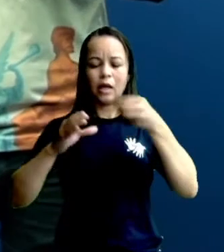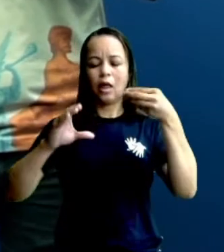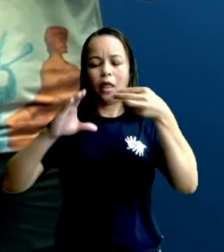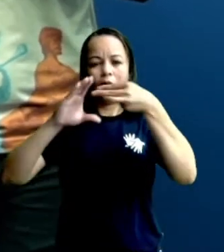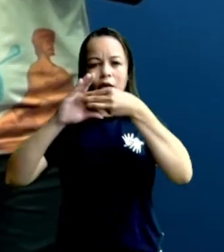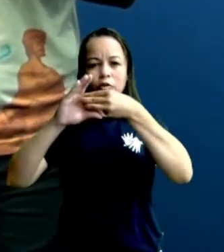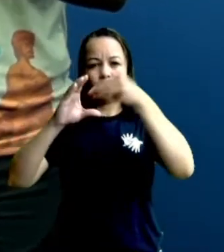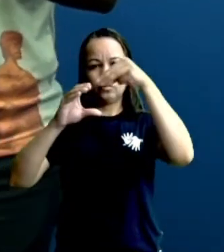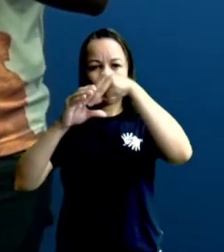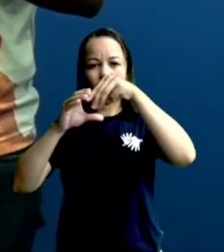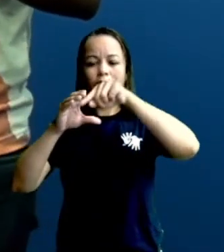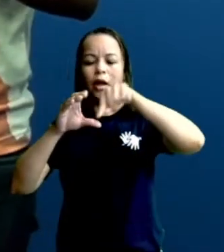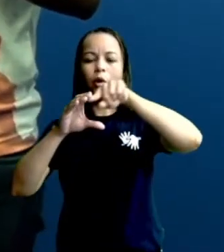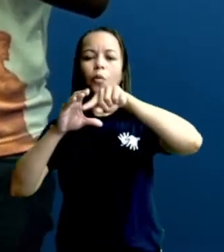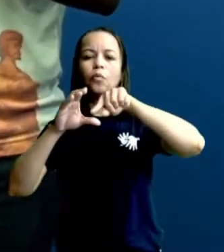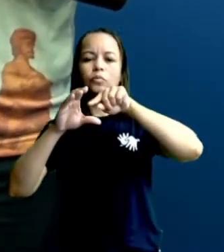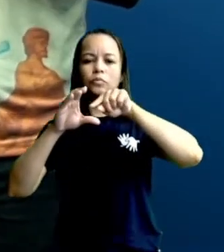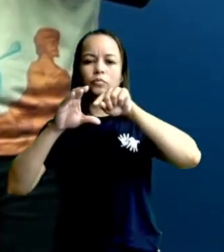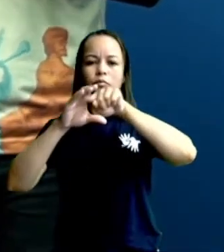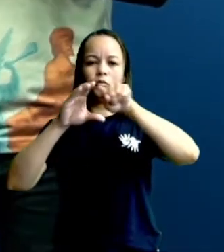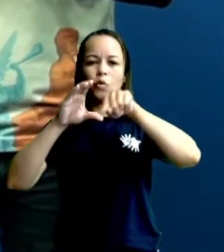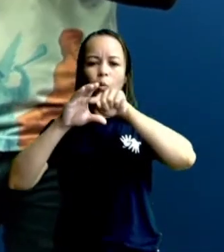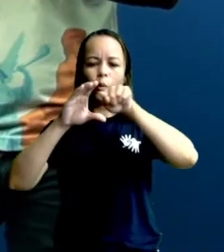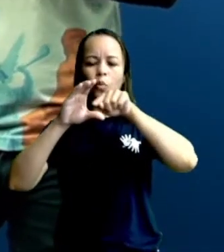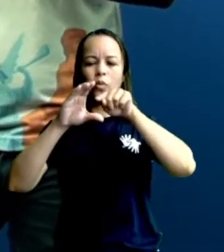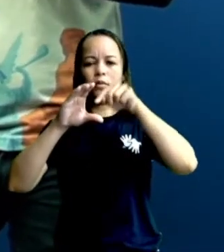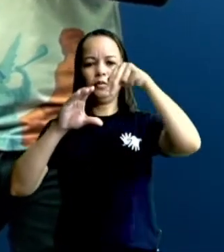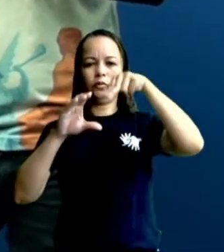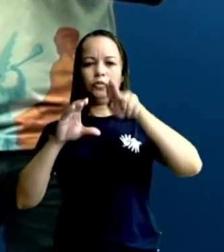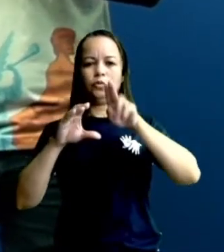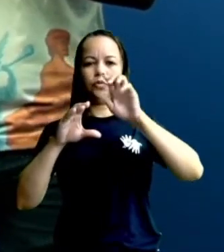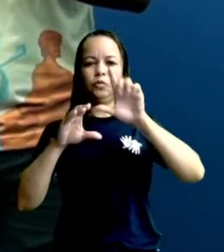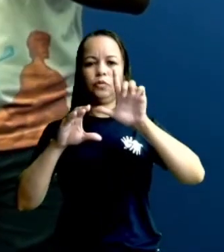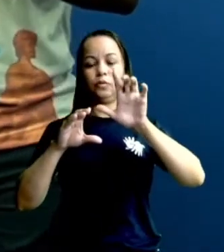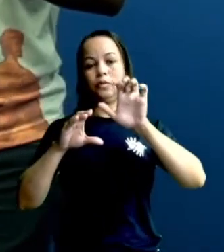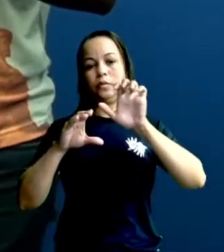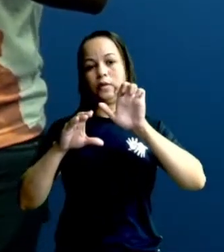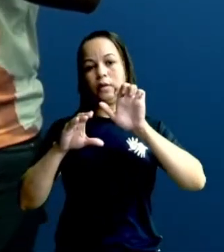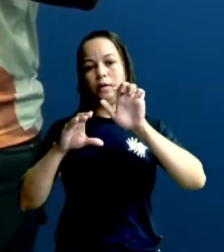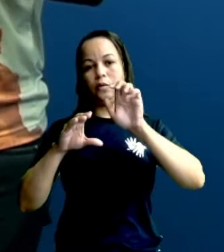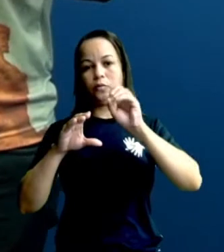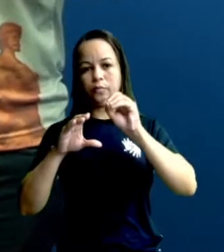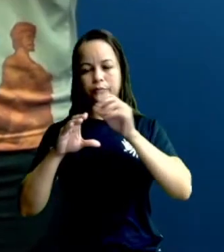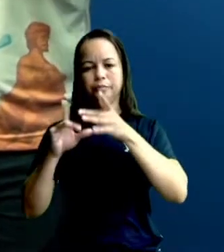organela chamada núcleo. Essa região chamada núcleo, ela possui dentro de si